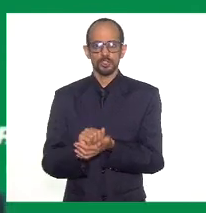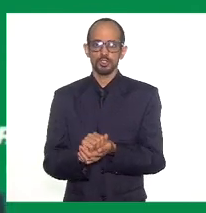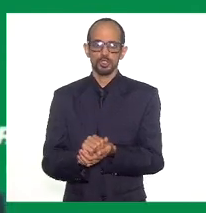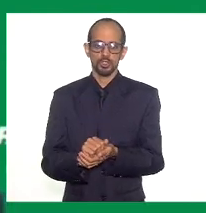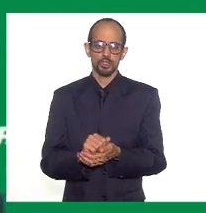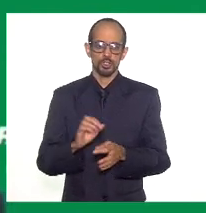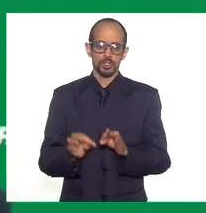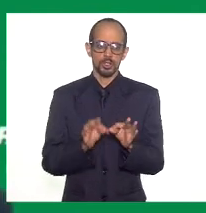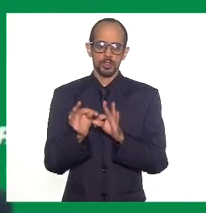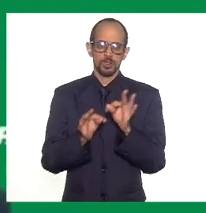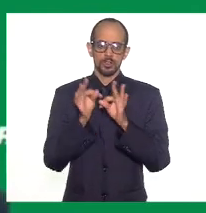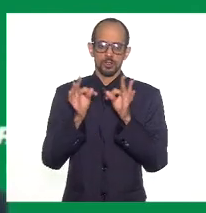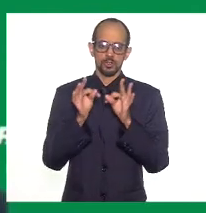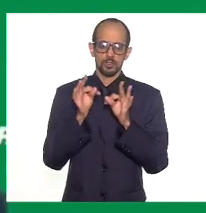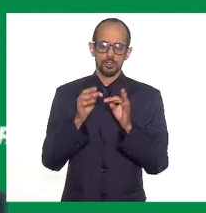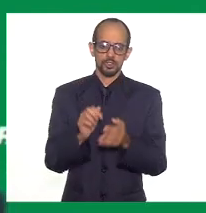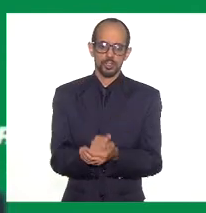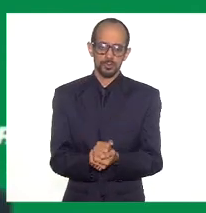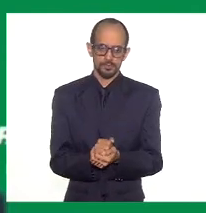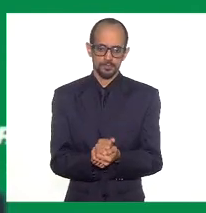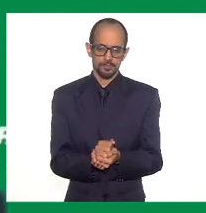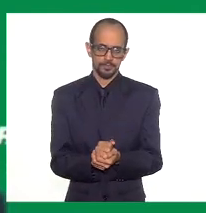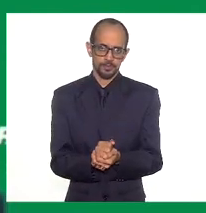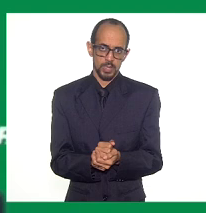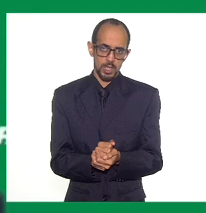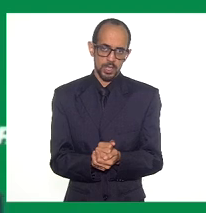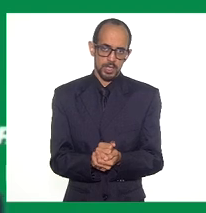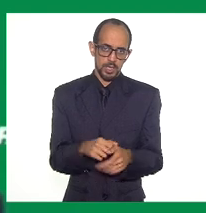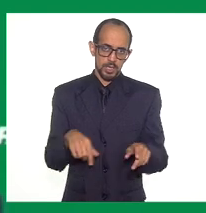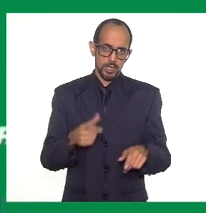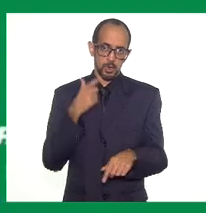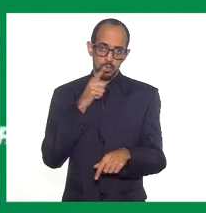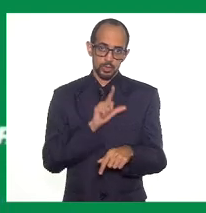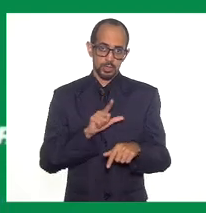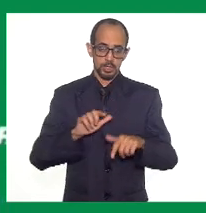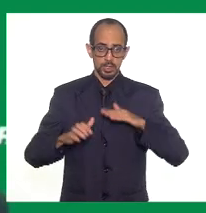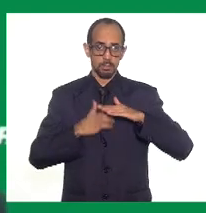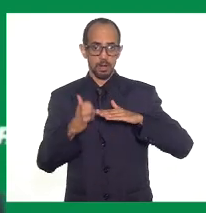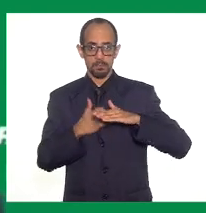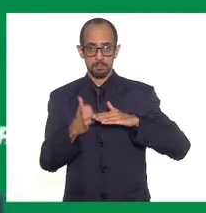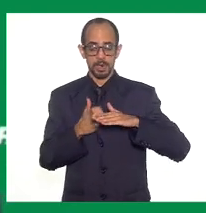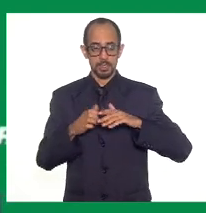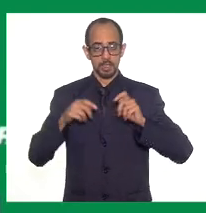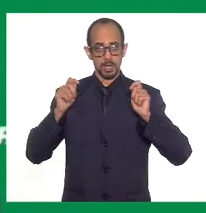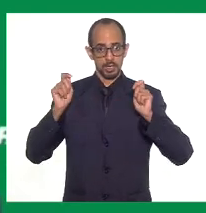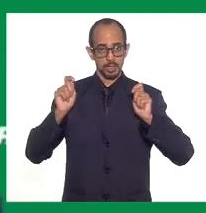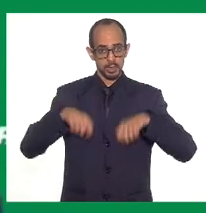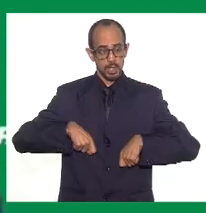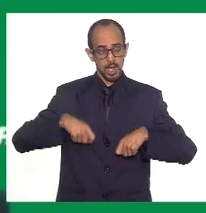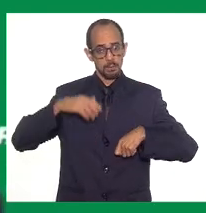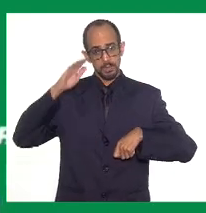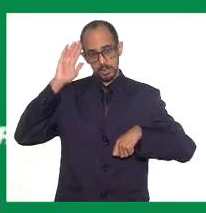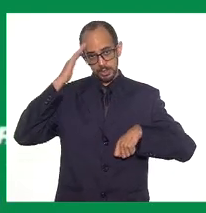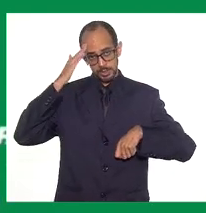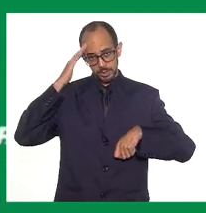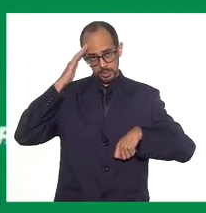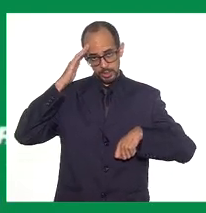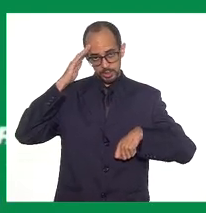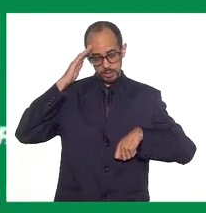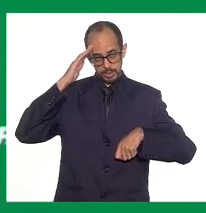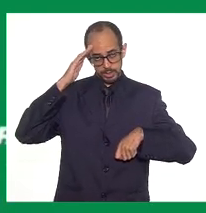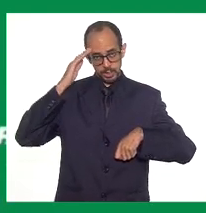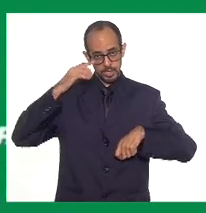à descarbonização, e poder ser um player de relevo nessa competição acirrada que